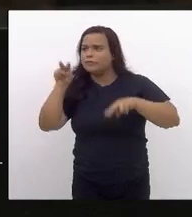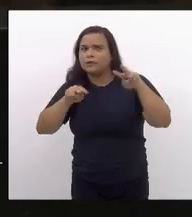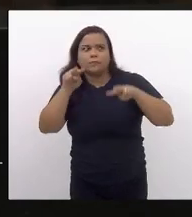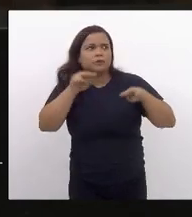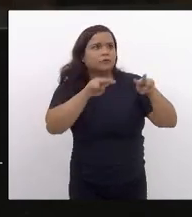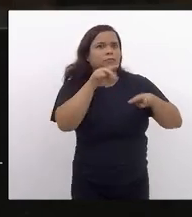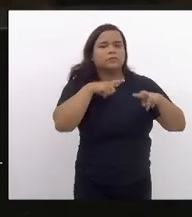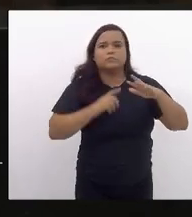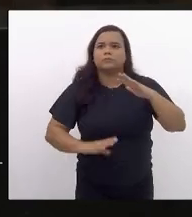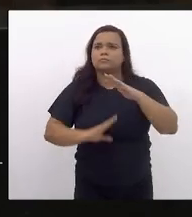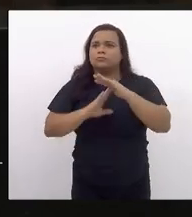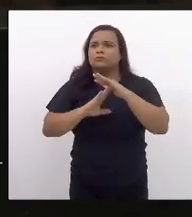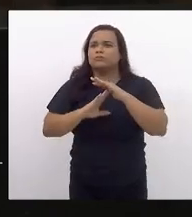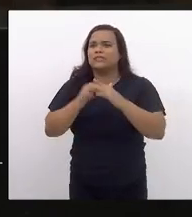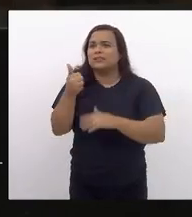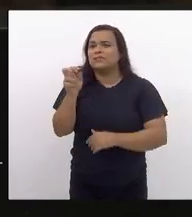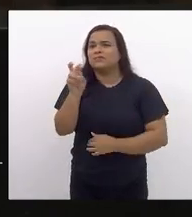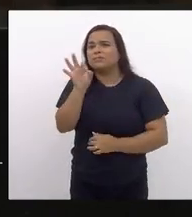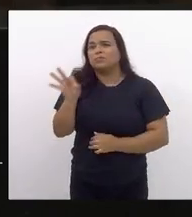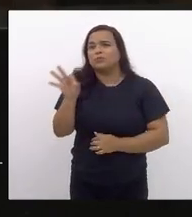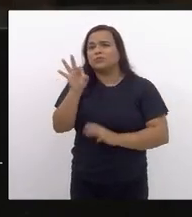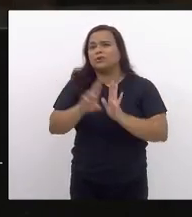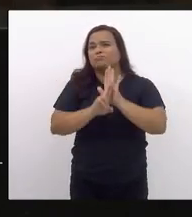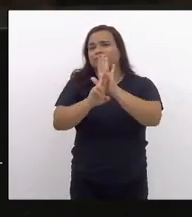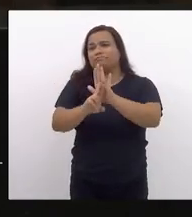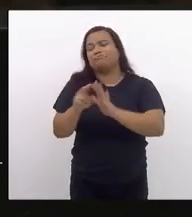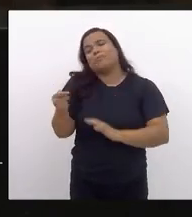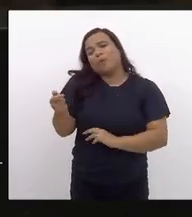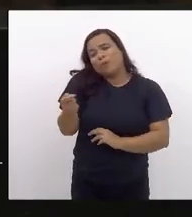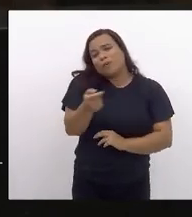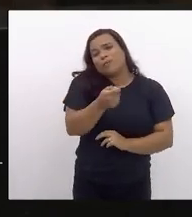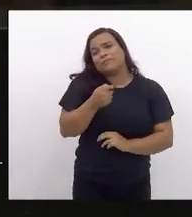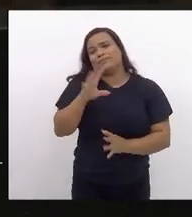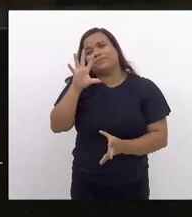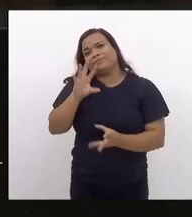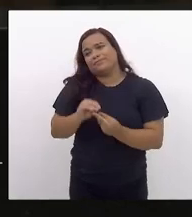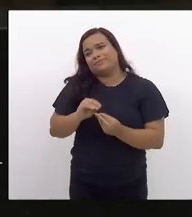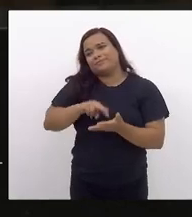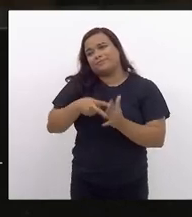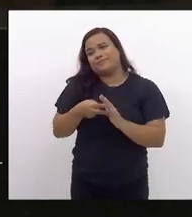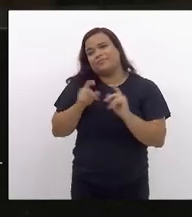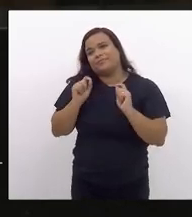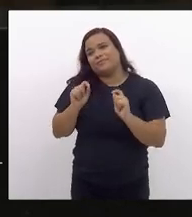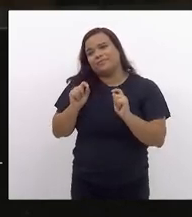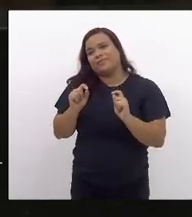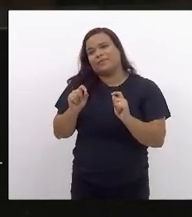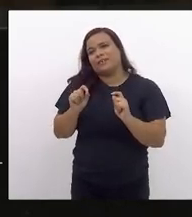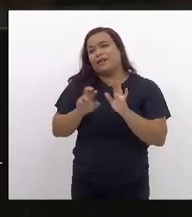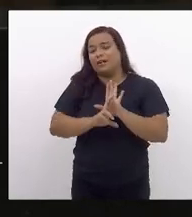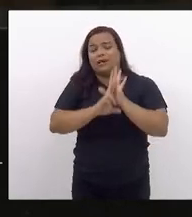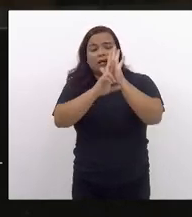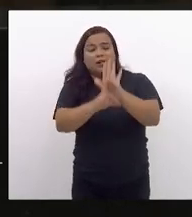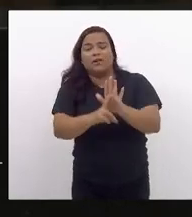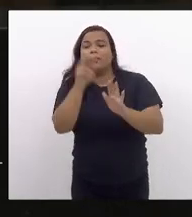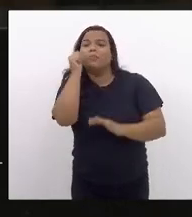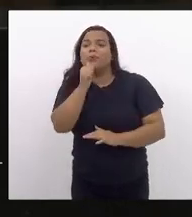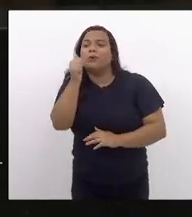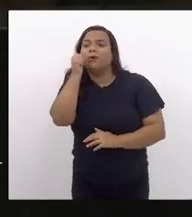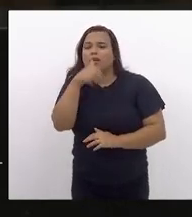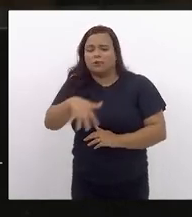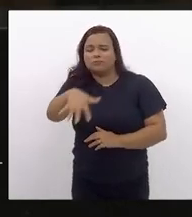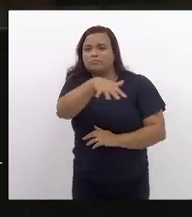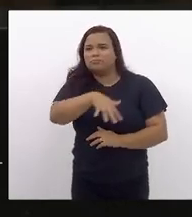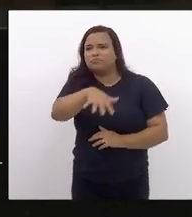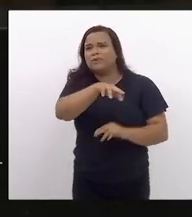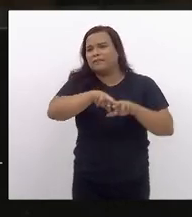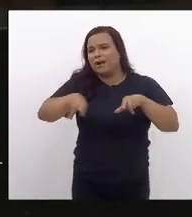no máximo, a 15% de representação. Ou seja, a subrepresentação das mulheres nesses espaços